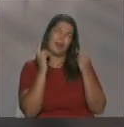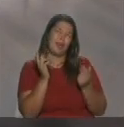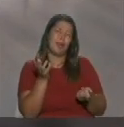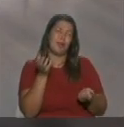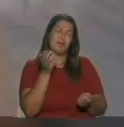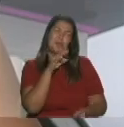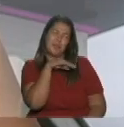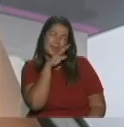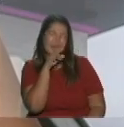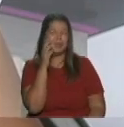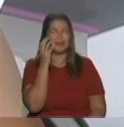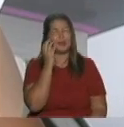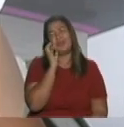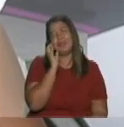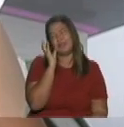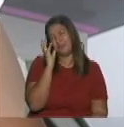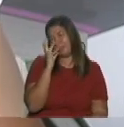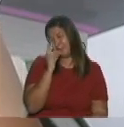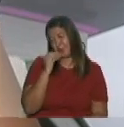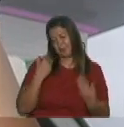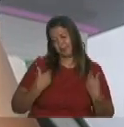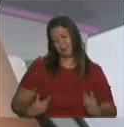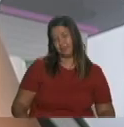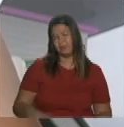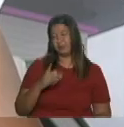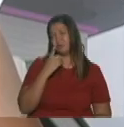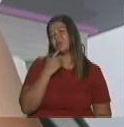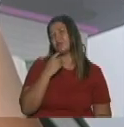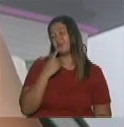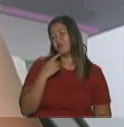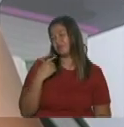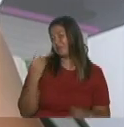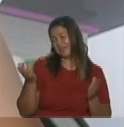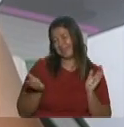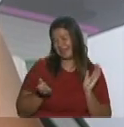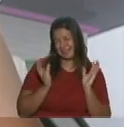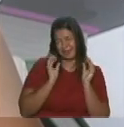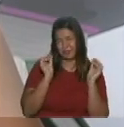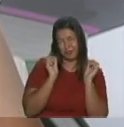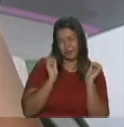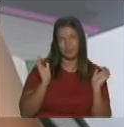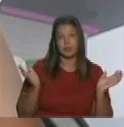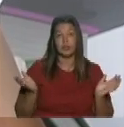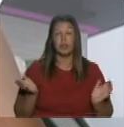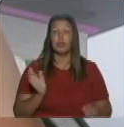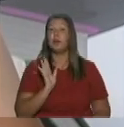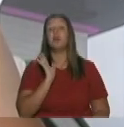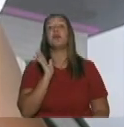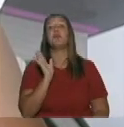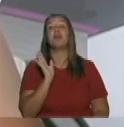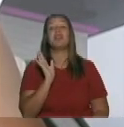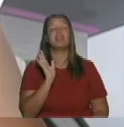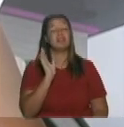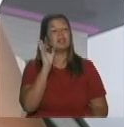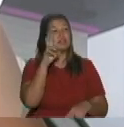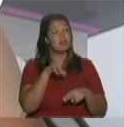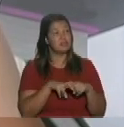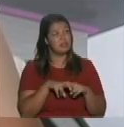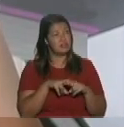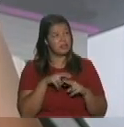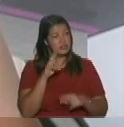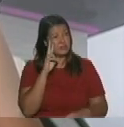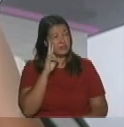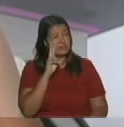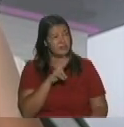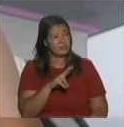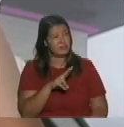inocente, né? A porquinha, rosinha, bonitinha, vestidinho vermelhinho, sapatinho. Você vai falar, que bonitinho, né? E aí,